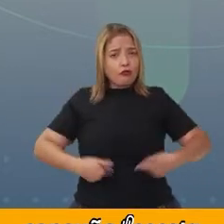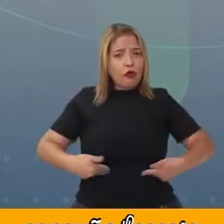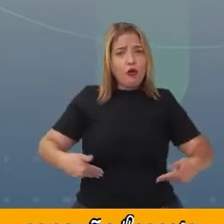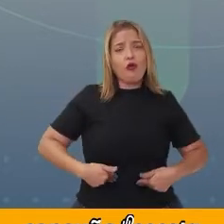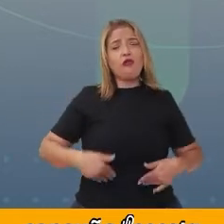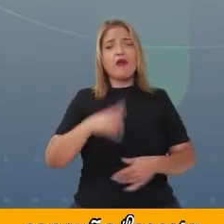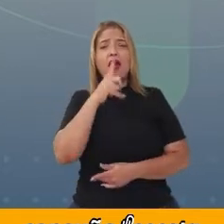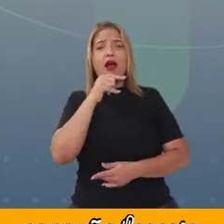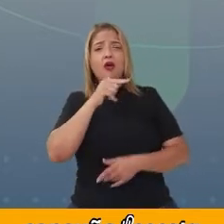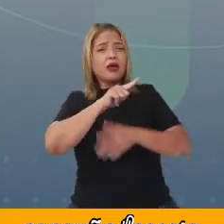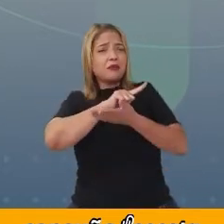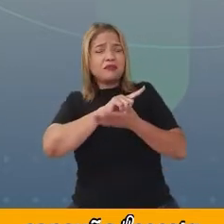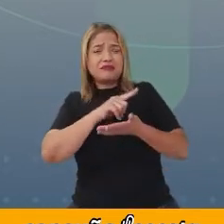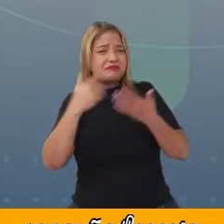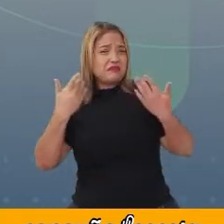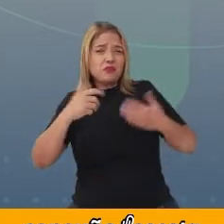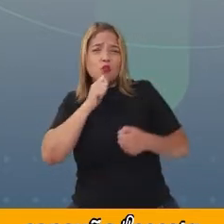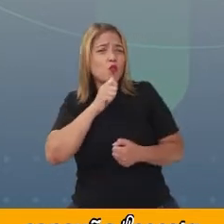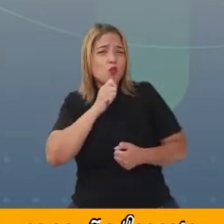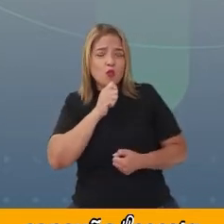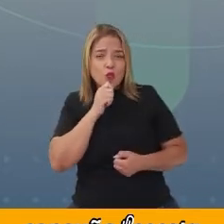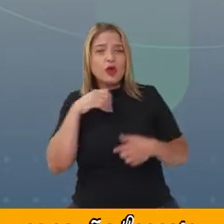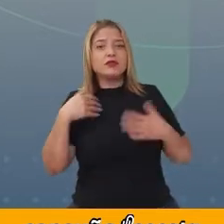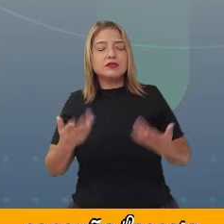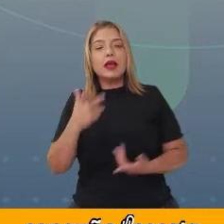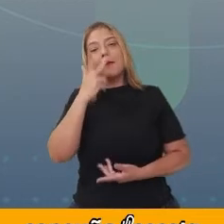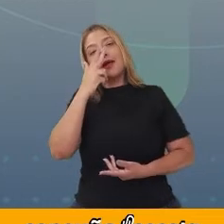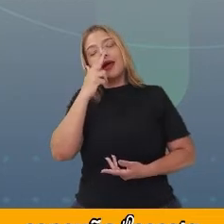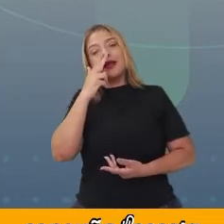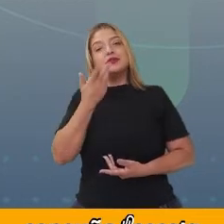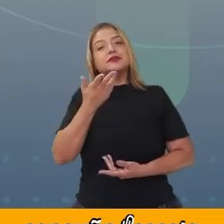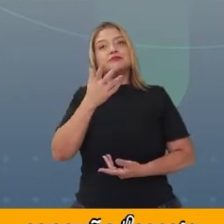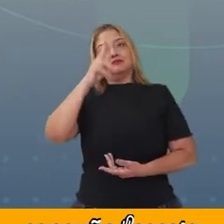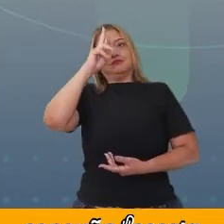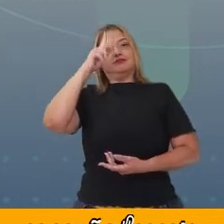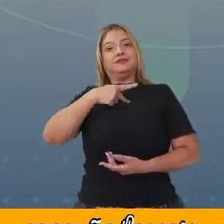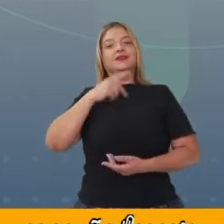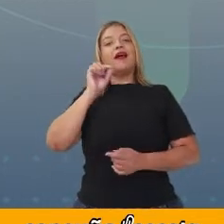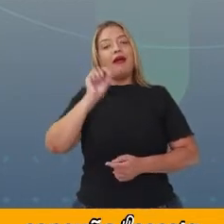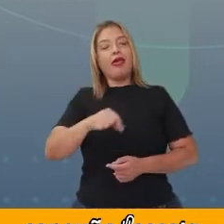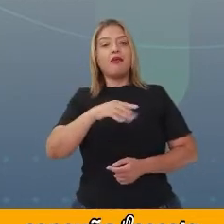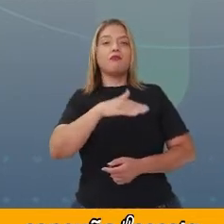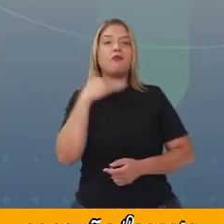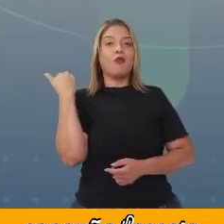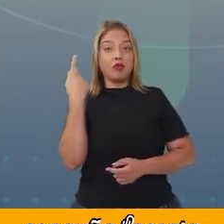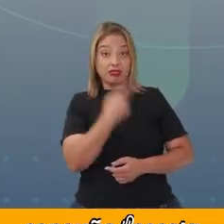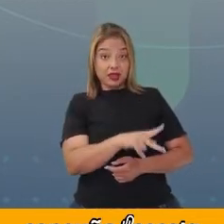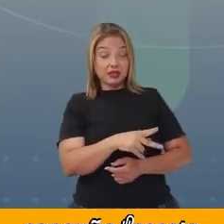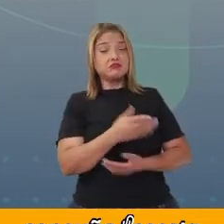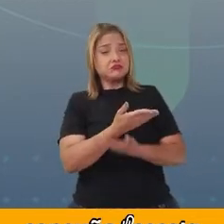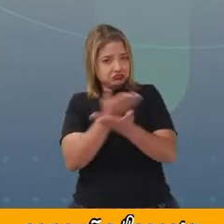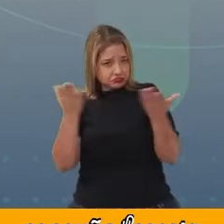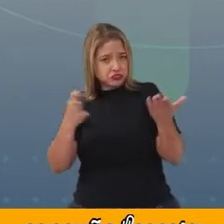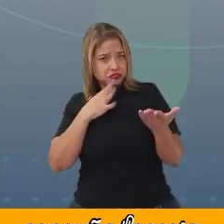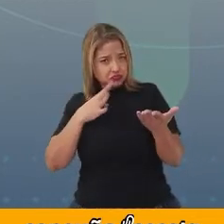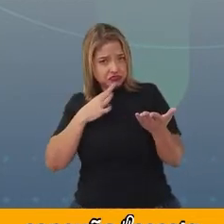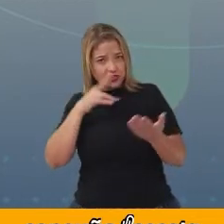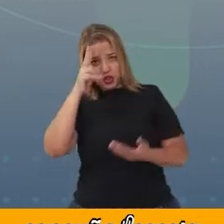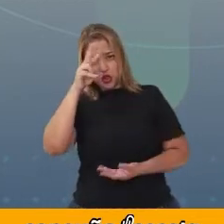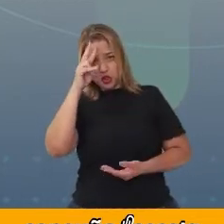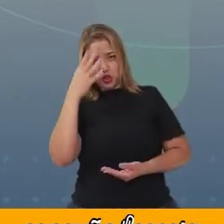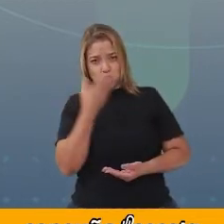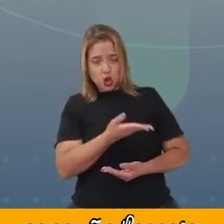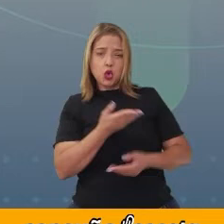sentir-se renegado por si próprio, veja só. Essa história já era conhecida? Você já leu esse mito em